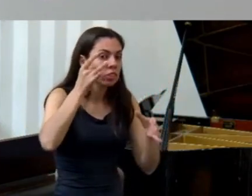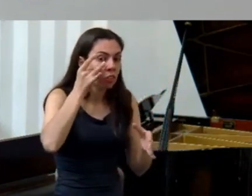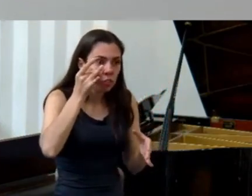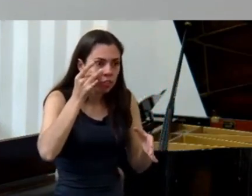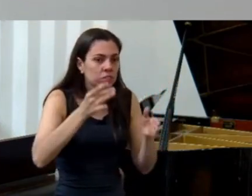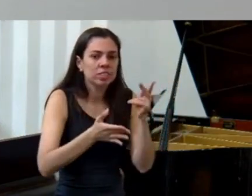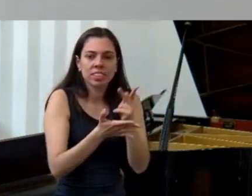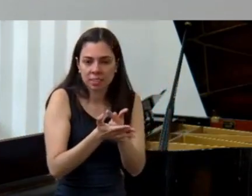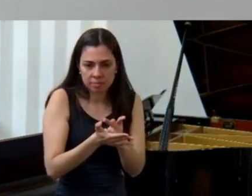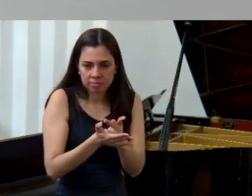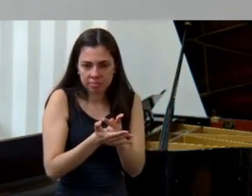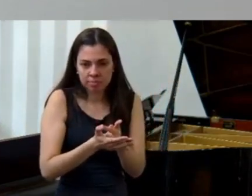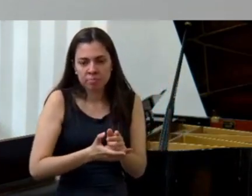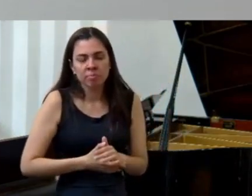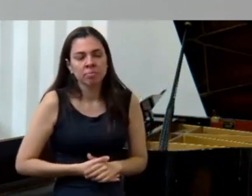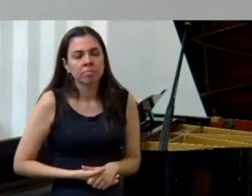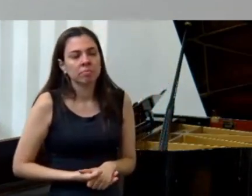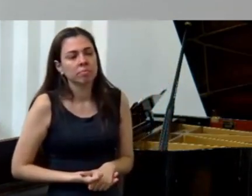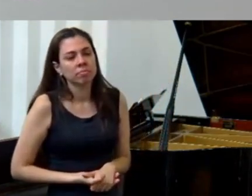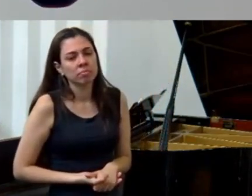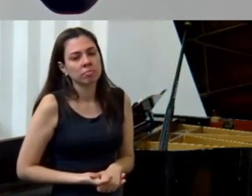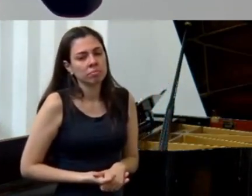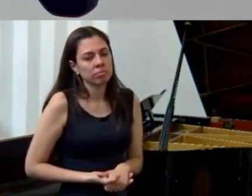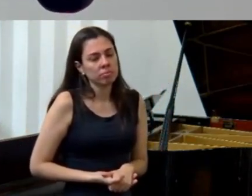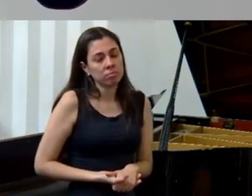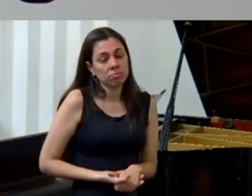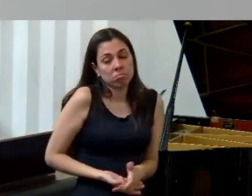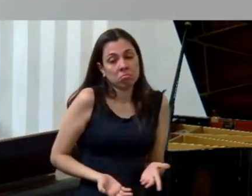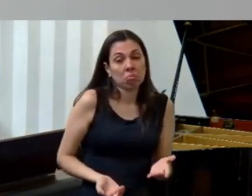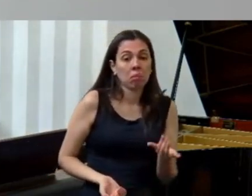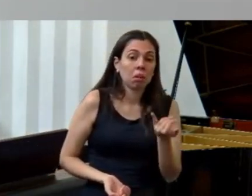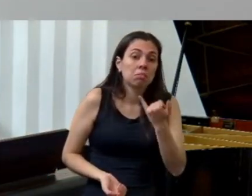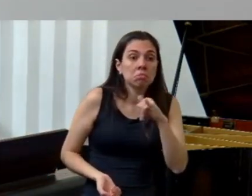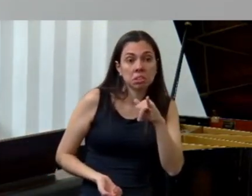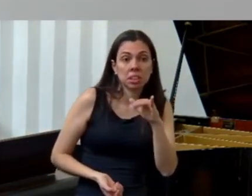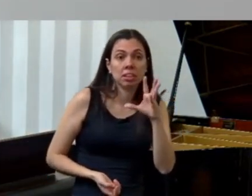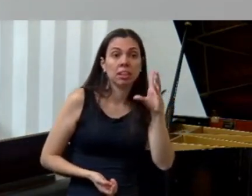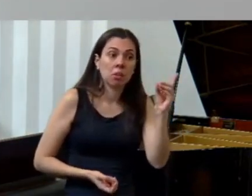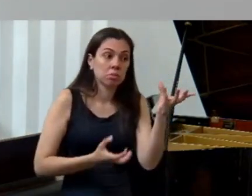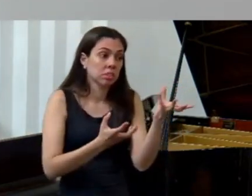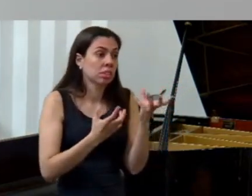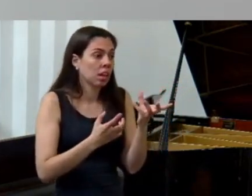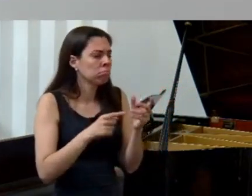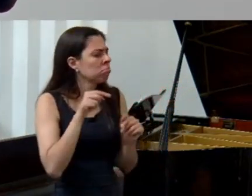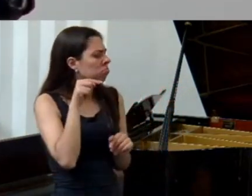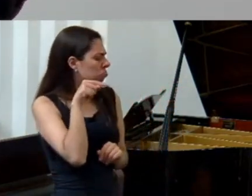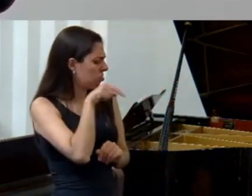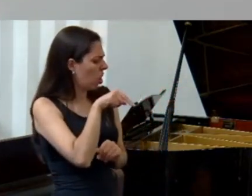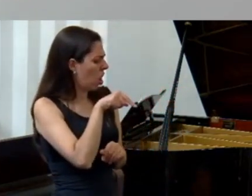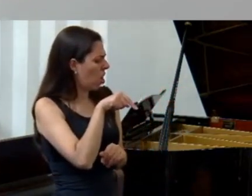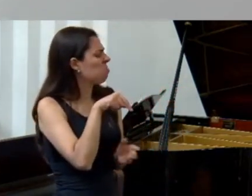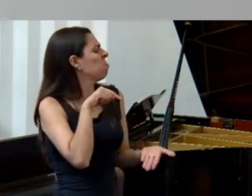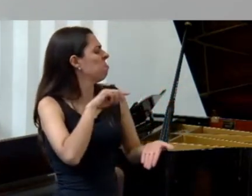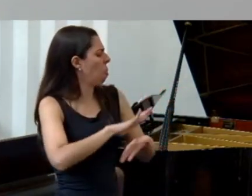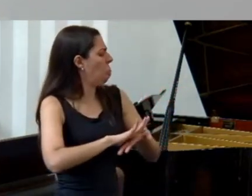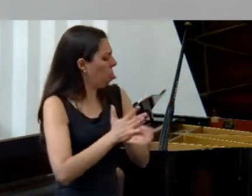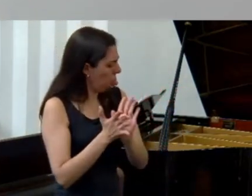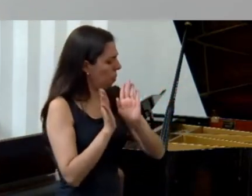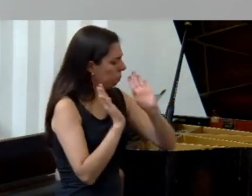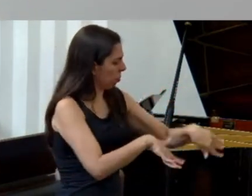Eu poderia fazer assim, vou fulminar, vou acabar. Quantas e quantas